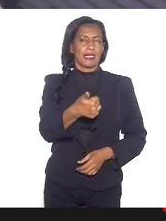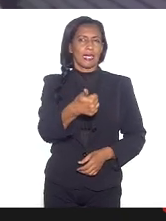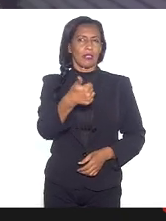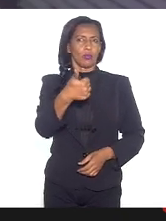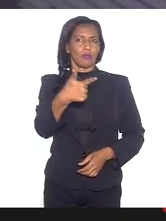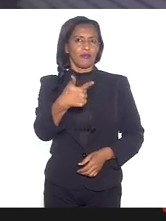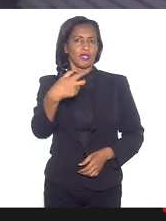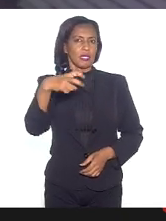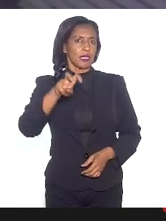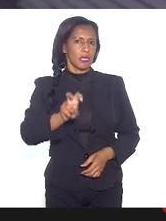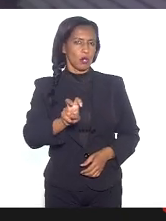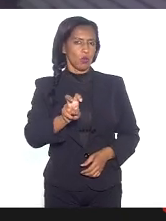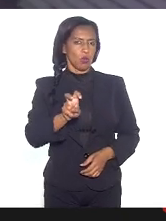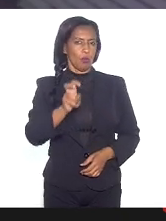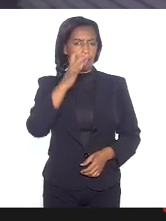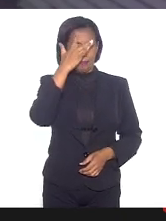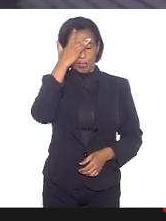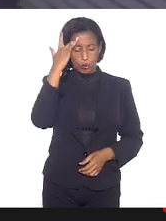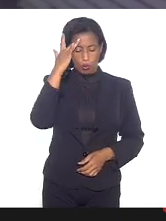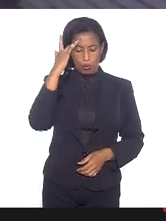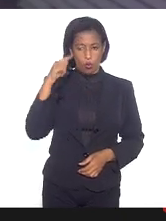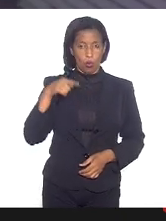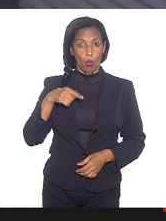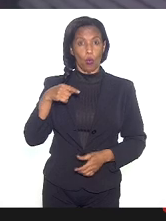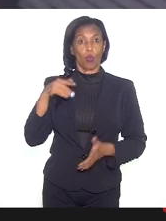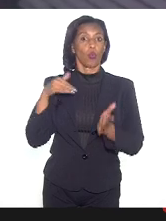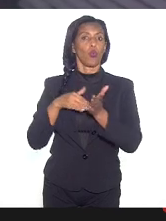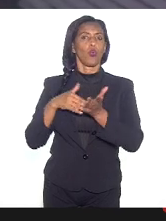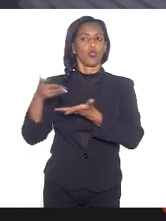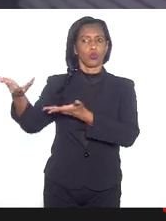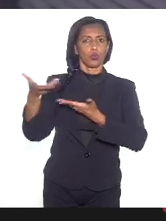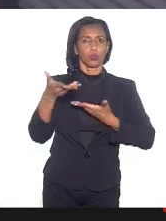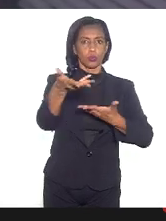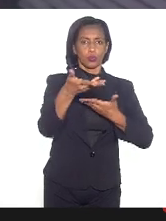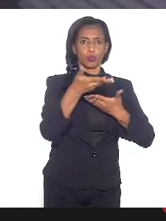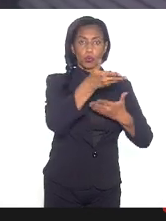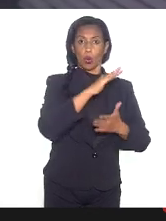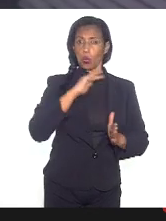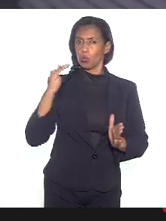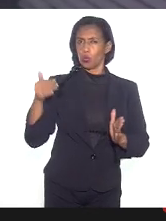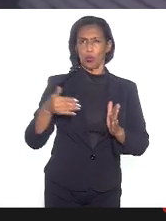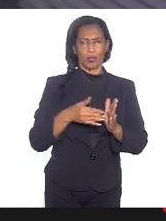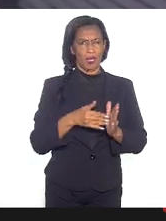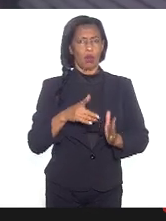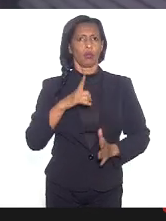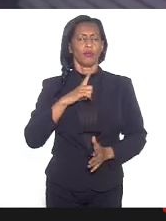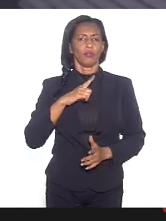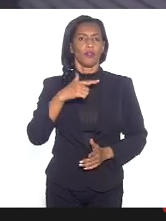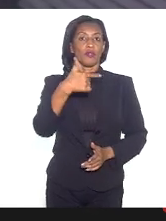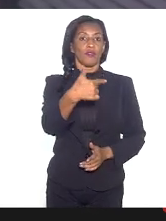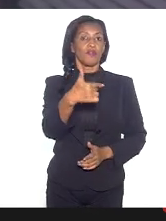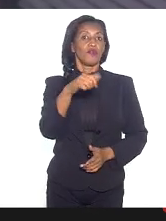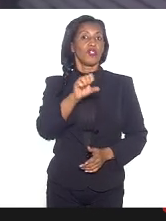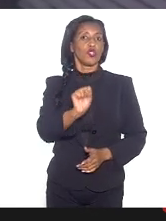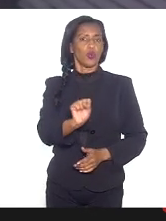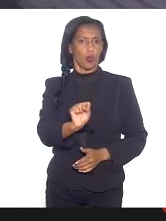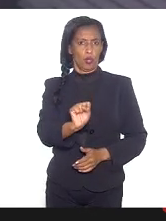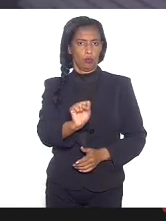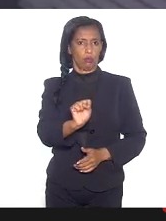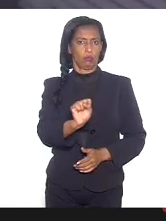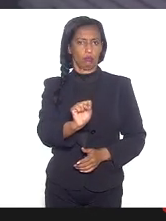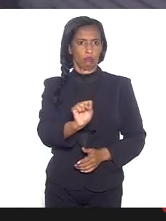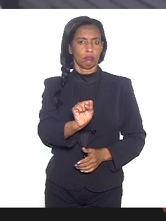125 desse último chamamento. No total, ainda temos 28 desse último concurso